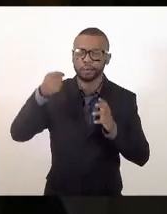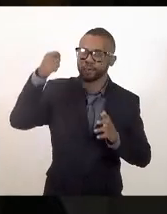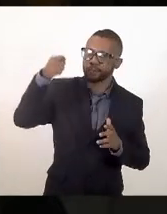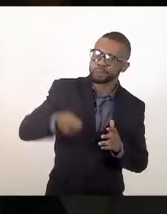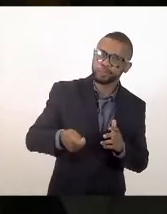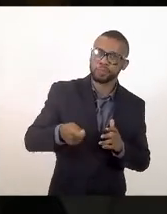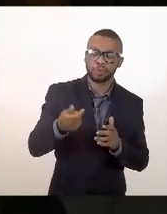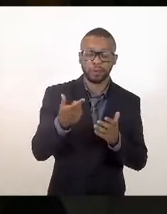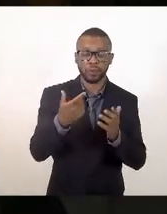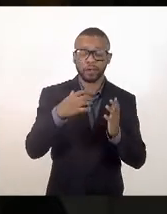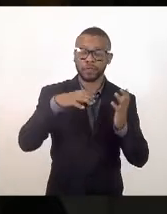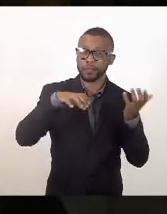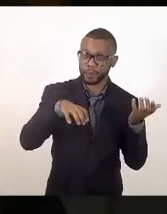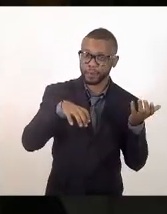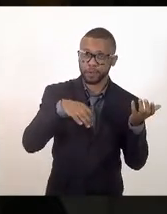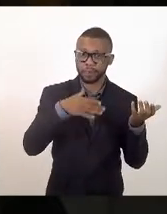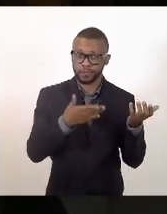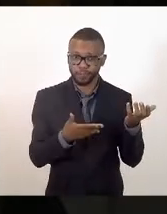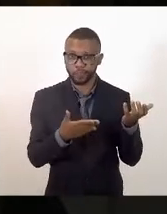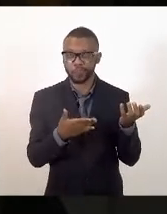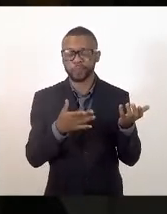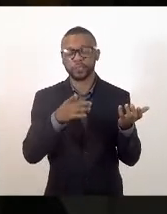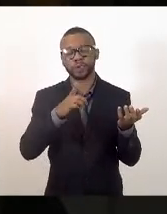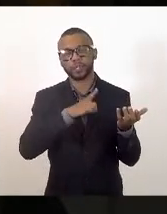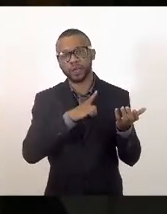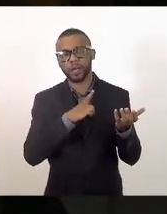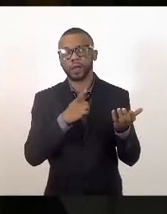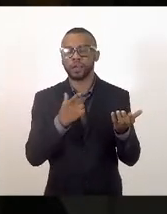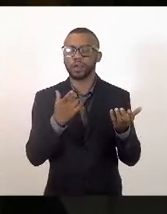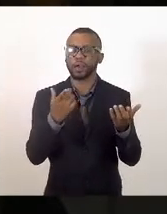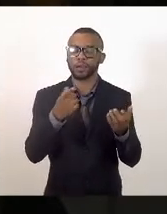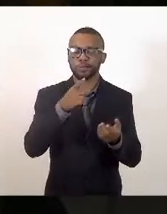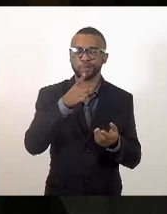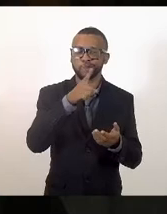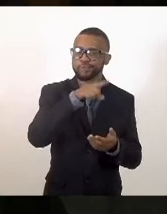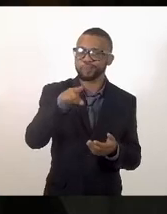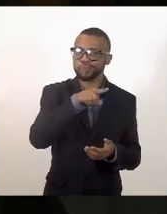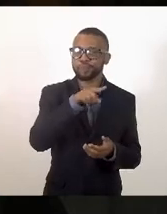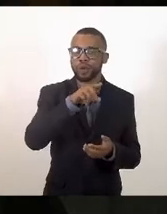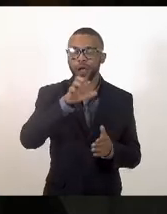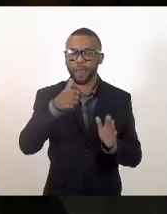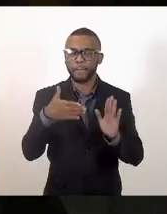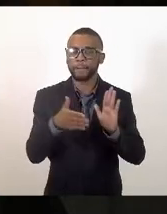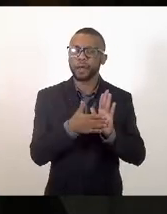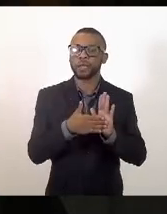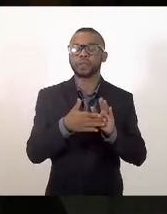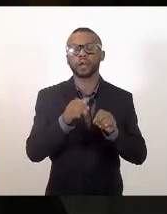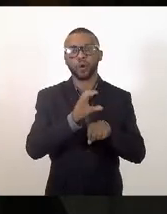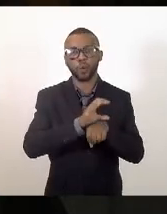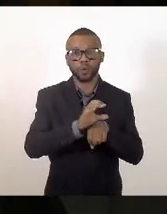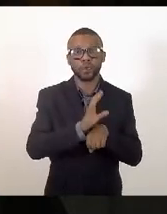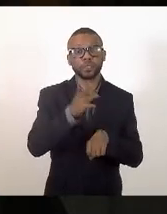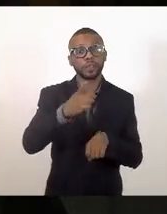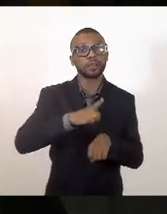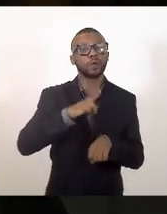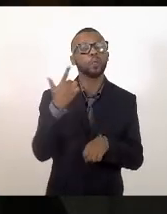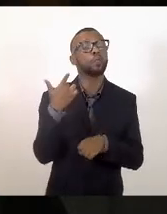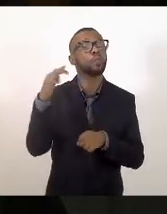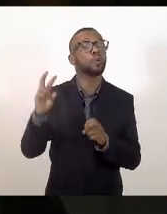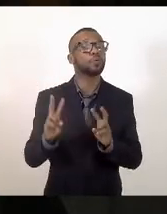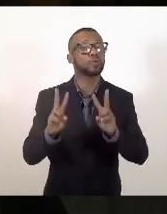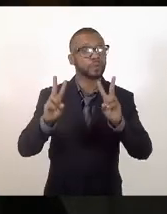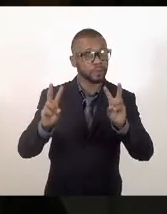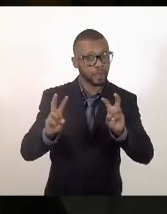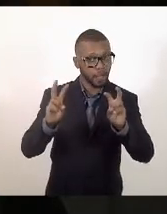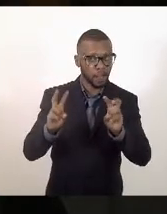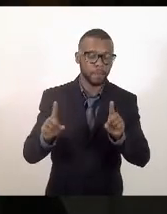com a decisão da Câmara, que sepultou a emenda constitucional. E já vem outro tema